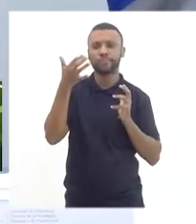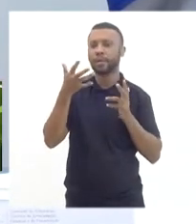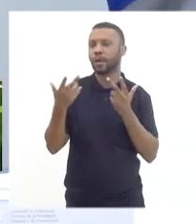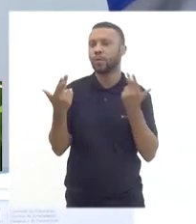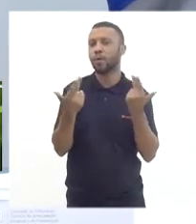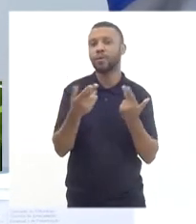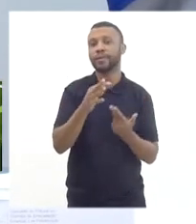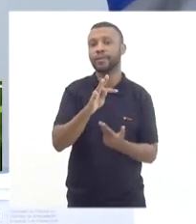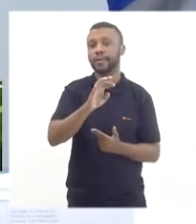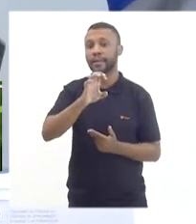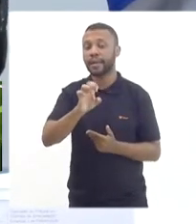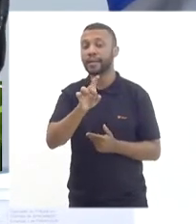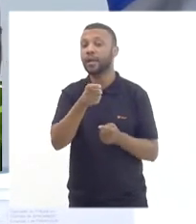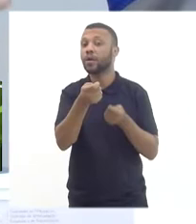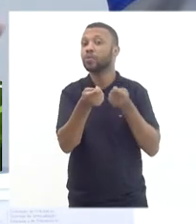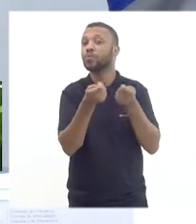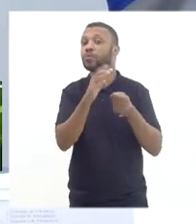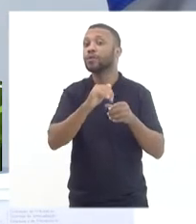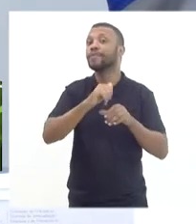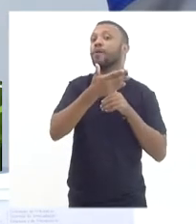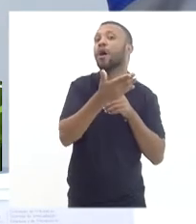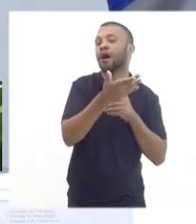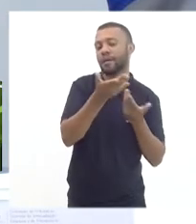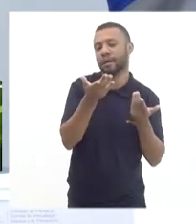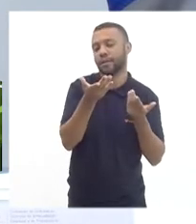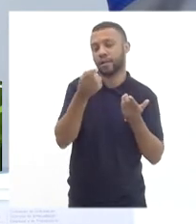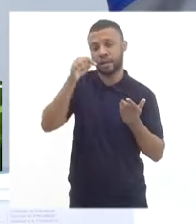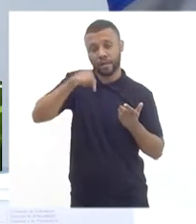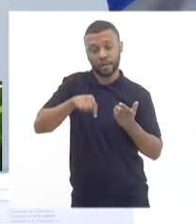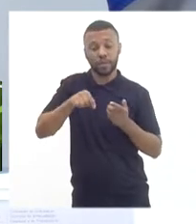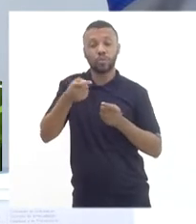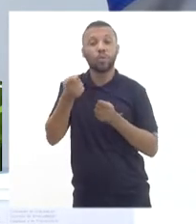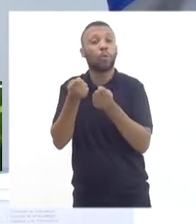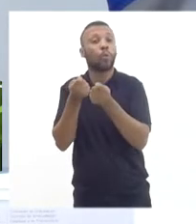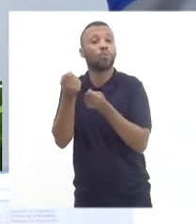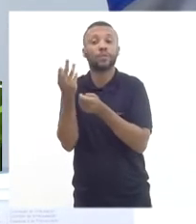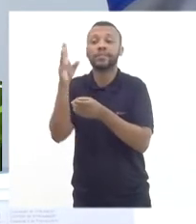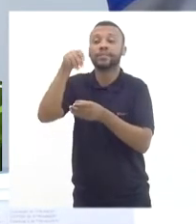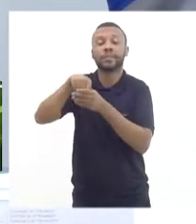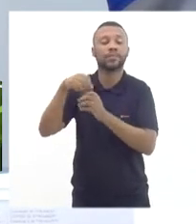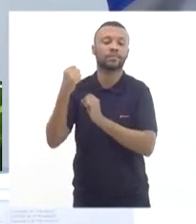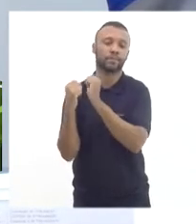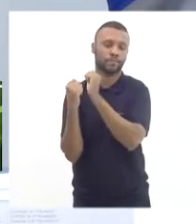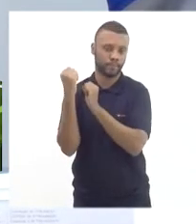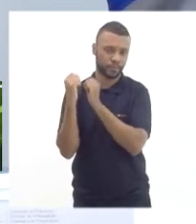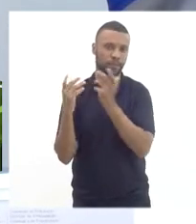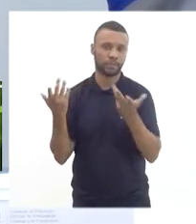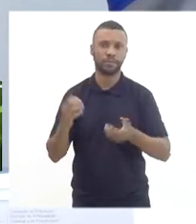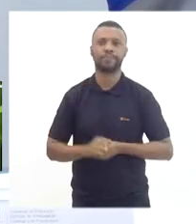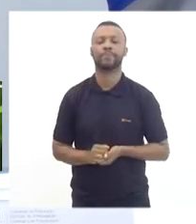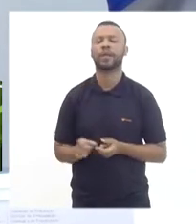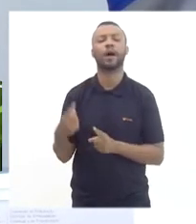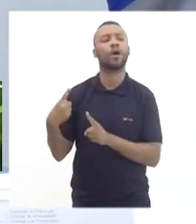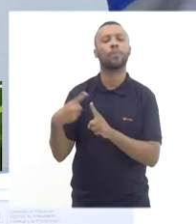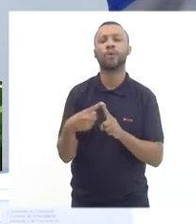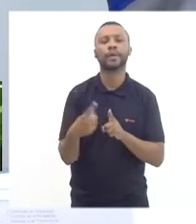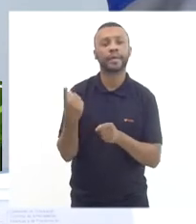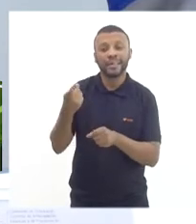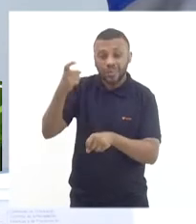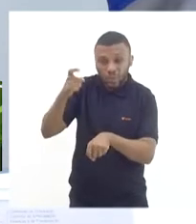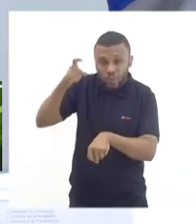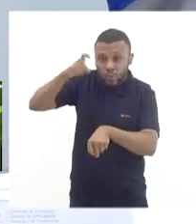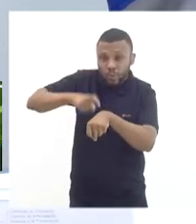Contas, que é do controle externo, aqui é do controle interno. Por quê? Porque, na hora